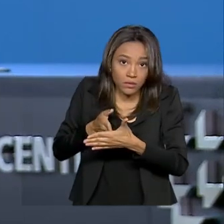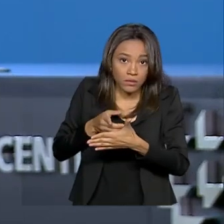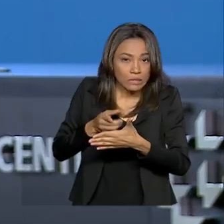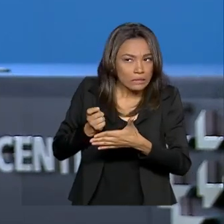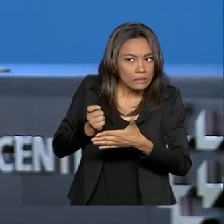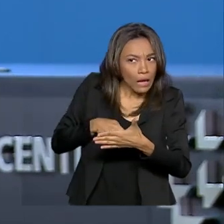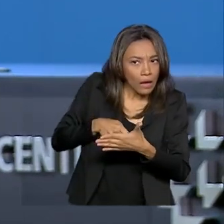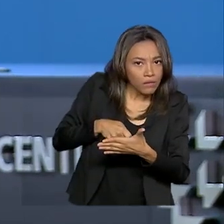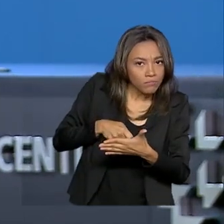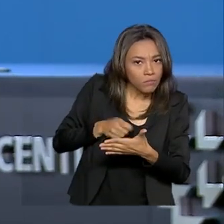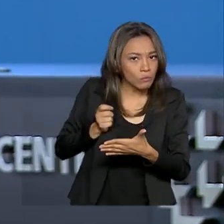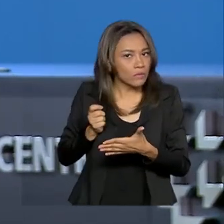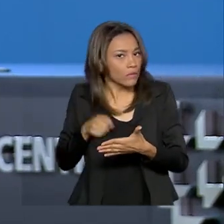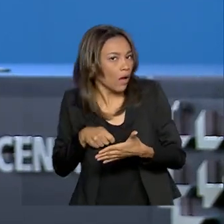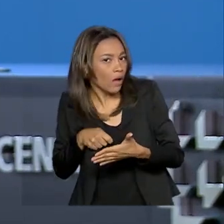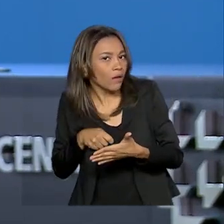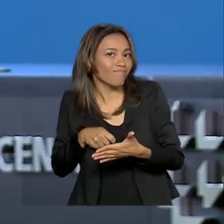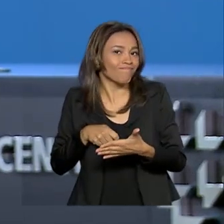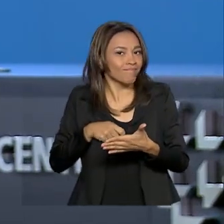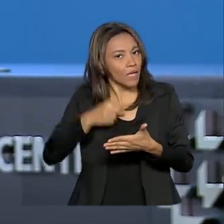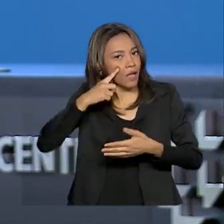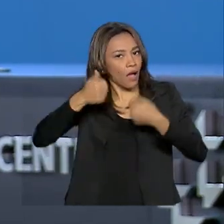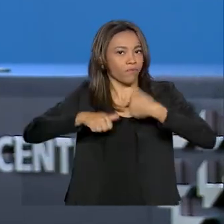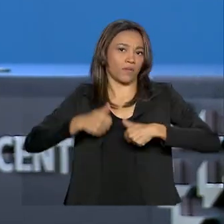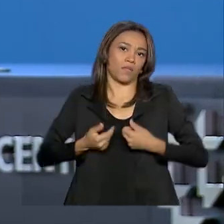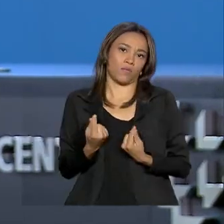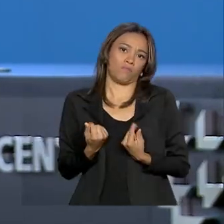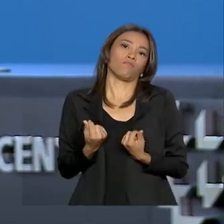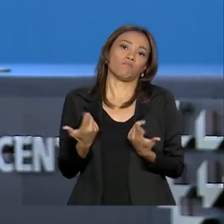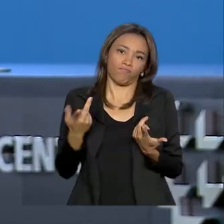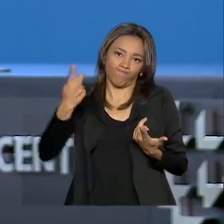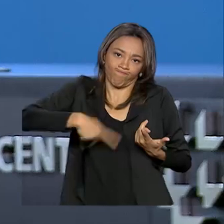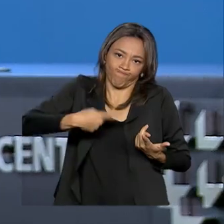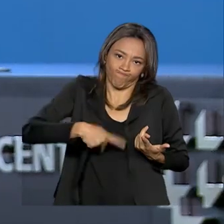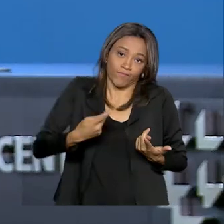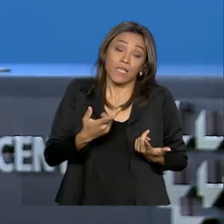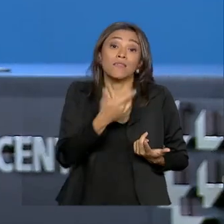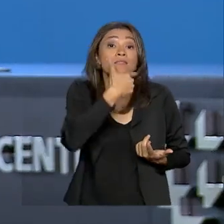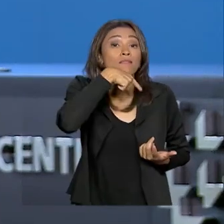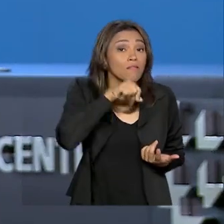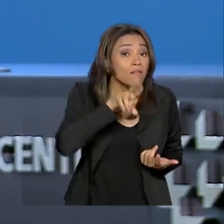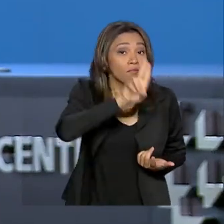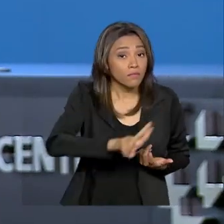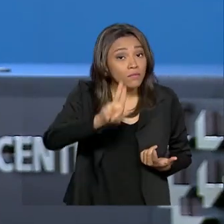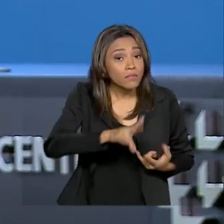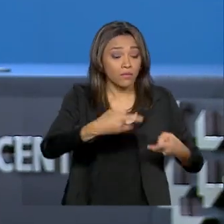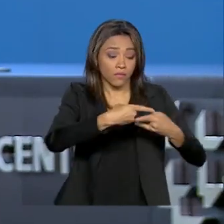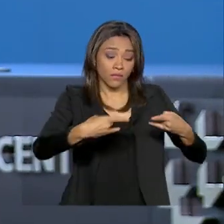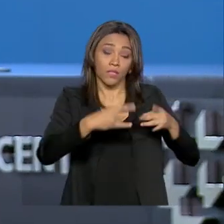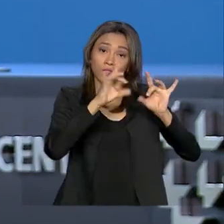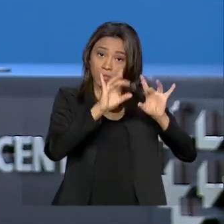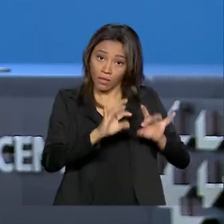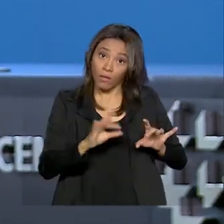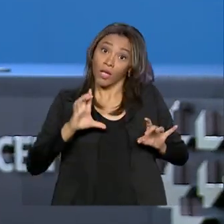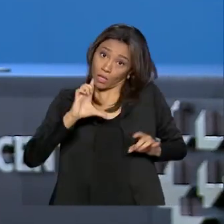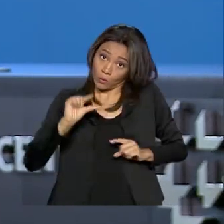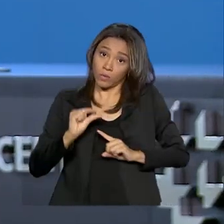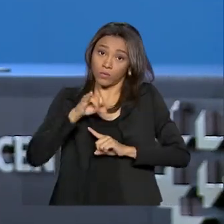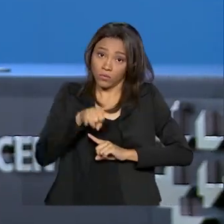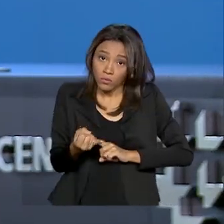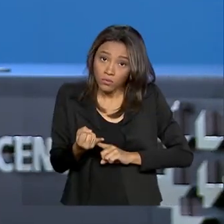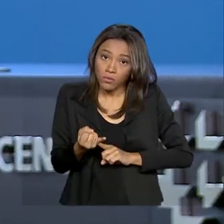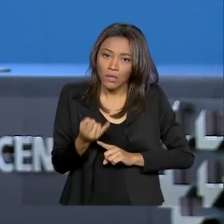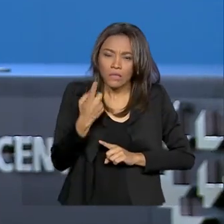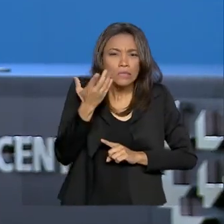adequado ou não, rever seus limites. E aqueles que utilizam, mesmo tendo essa redução da taxa de juros,